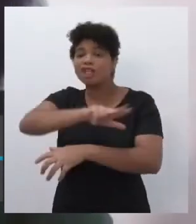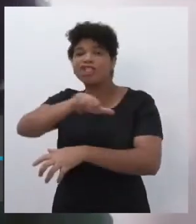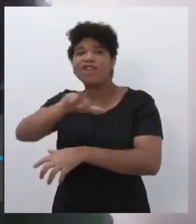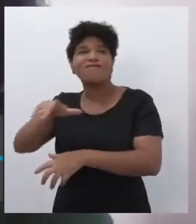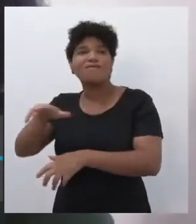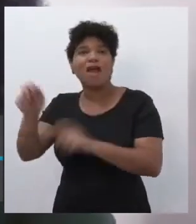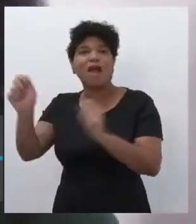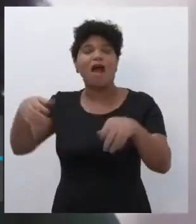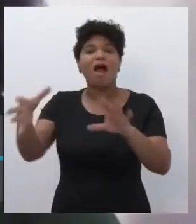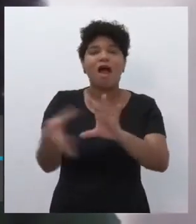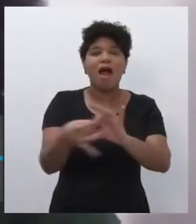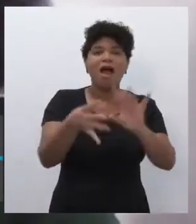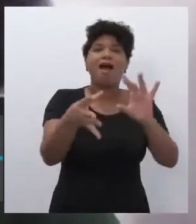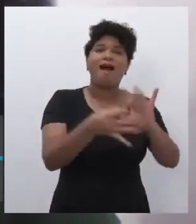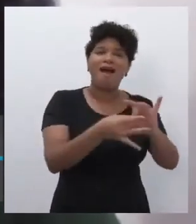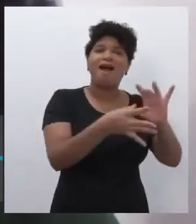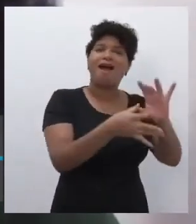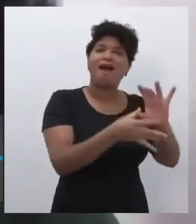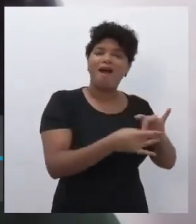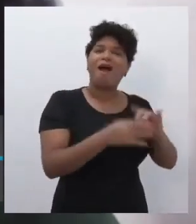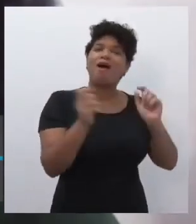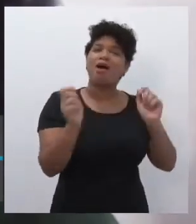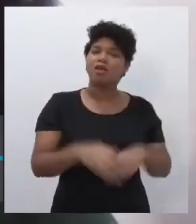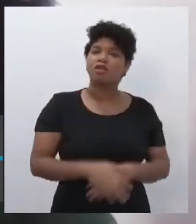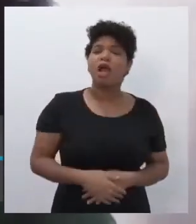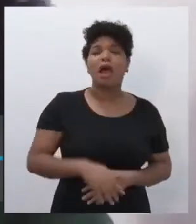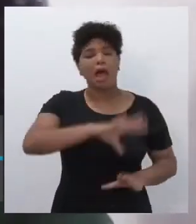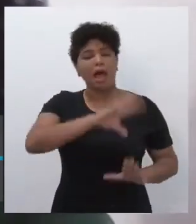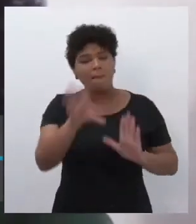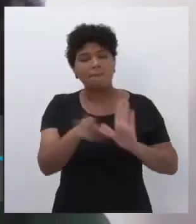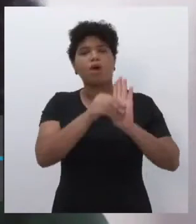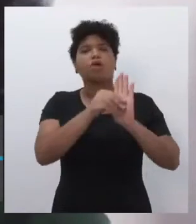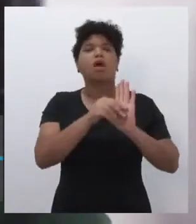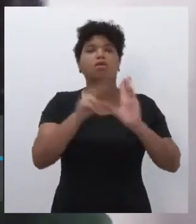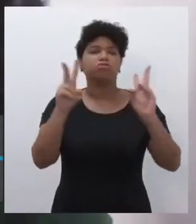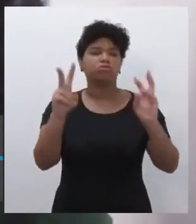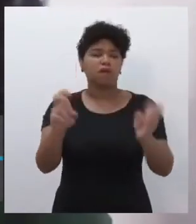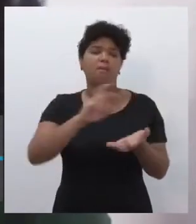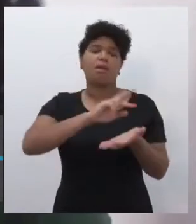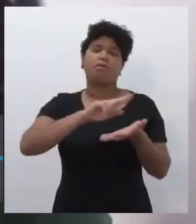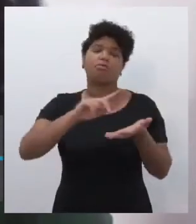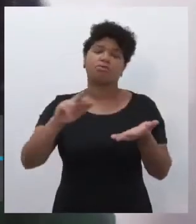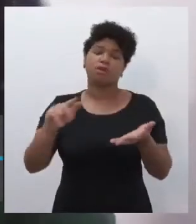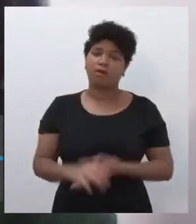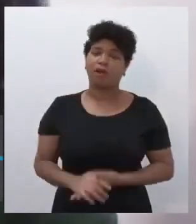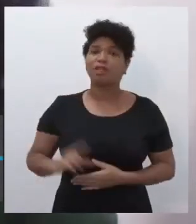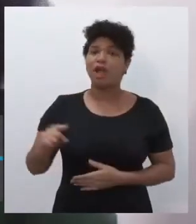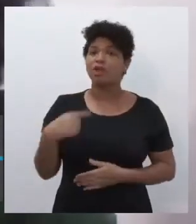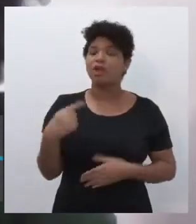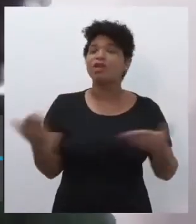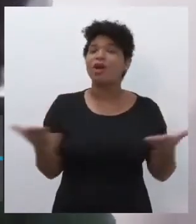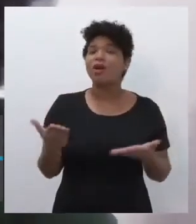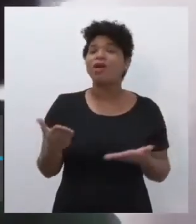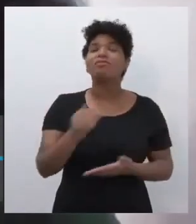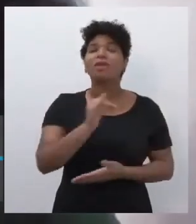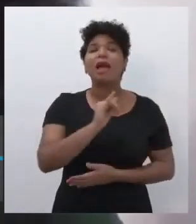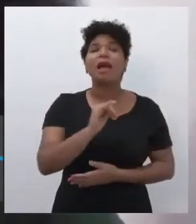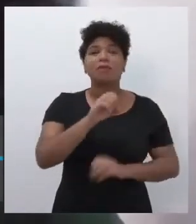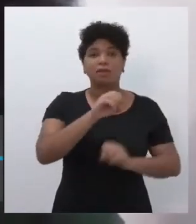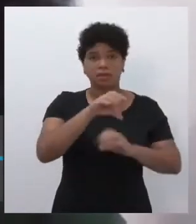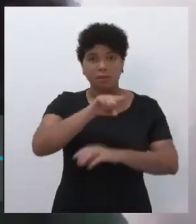outros temas e abordagens diferenciadas. E o recurso que a gente vai usar é o infográfico. Eu passo a palavra para